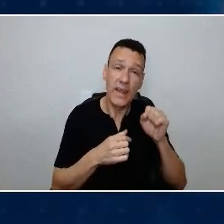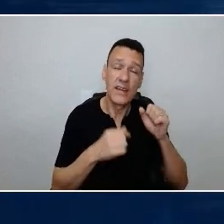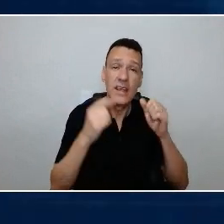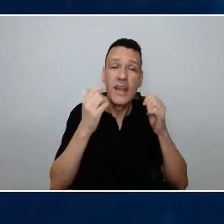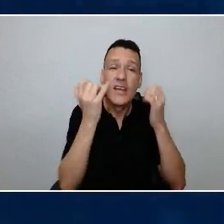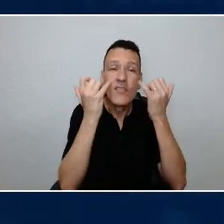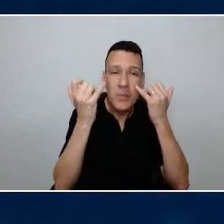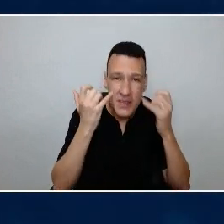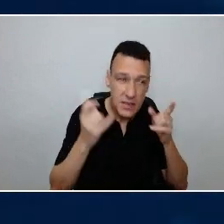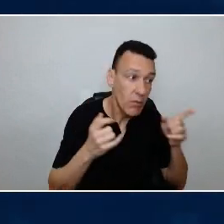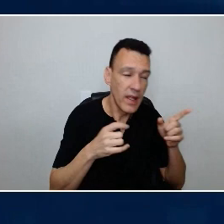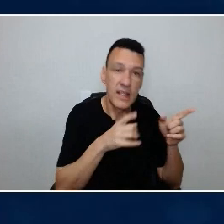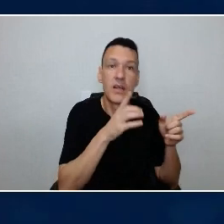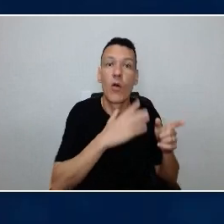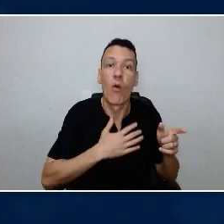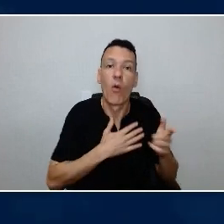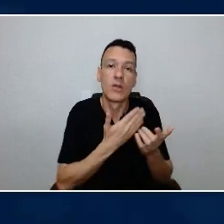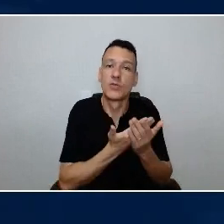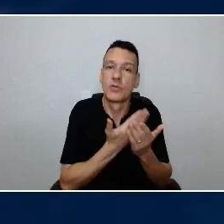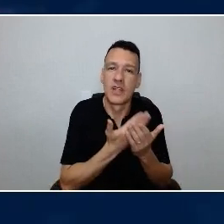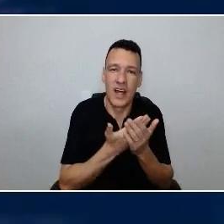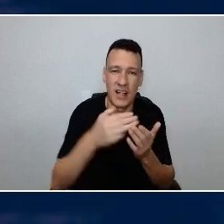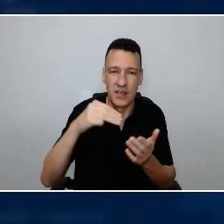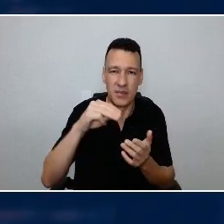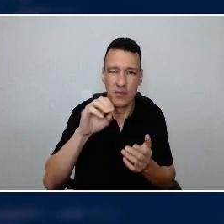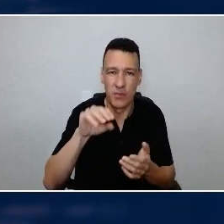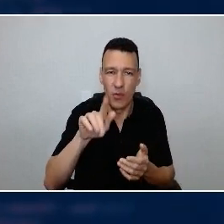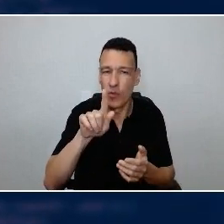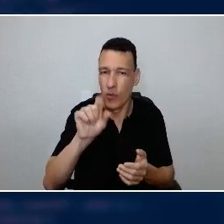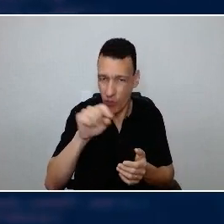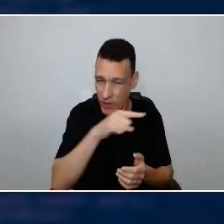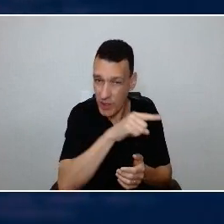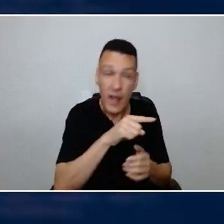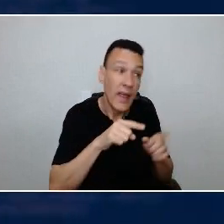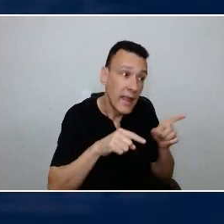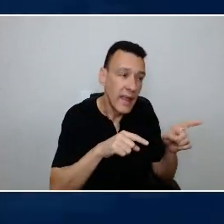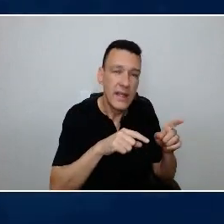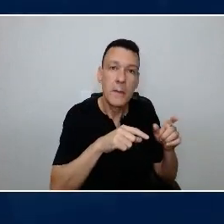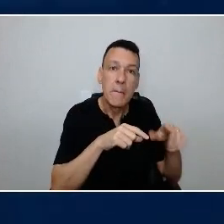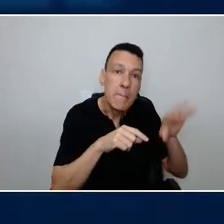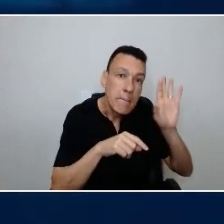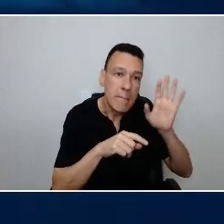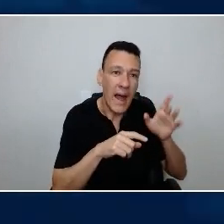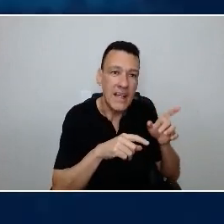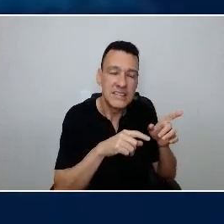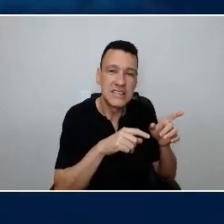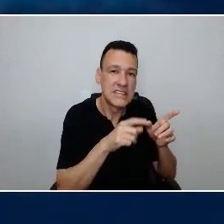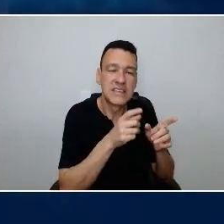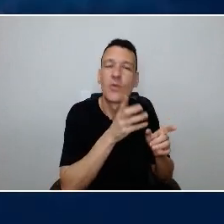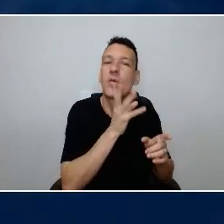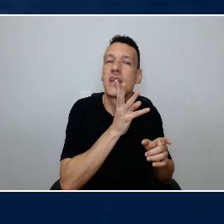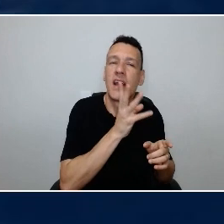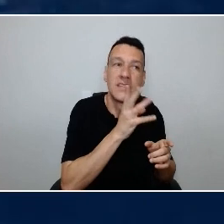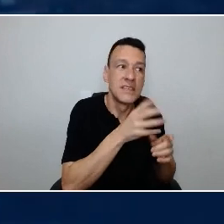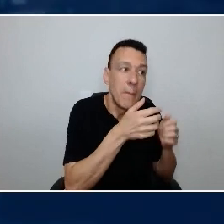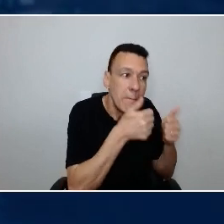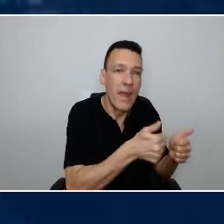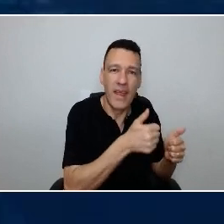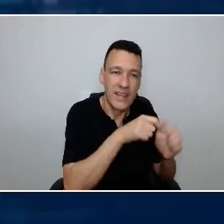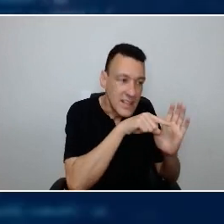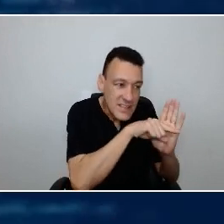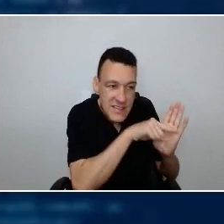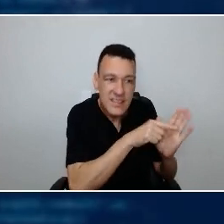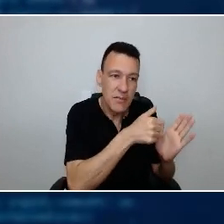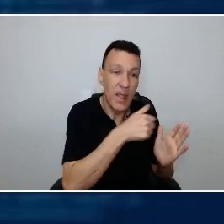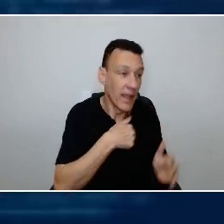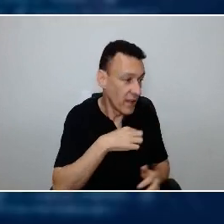ele tá um pouco mais na na bebendo de água na fonte tô tentando me aproximar da fonte mas é um caminho ali né e ele trouxe essa informação